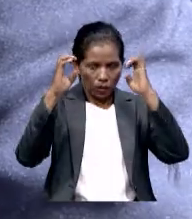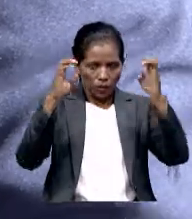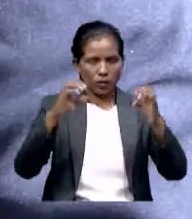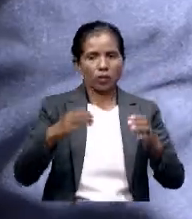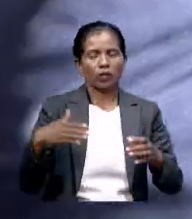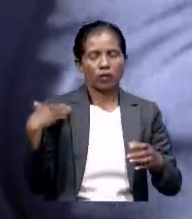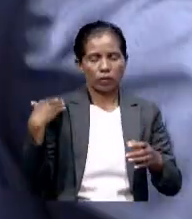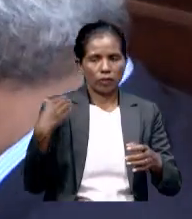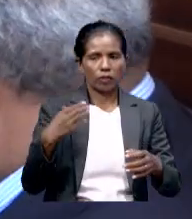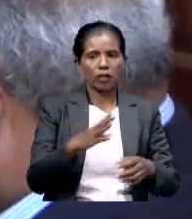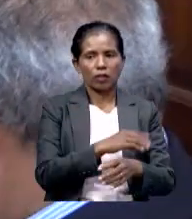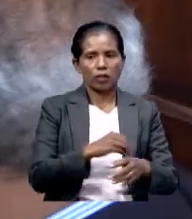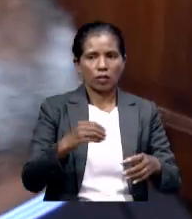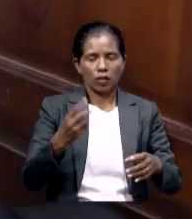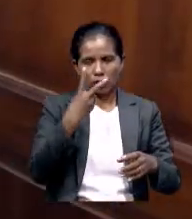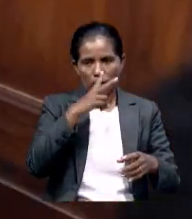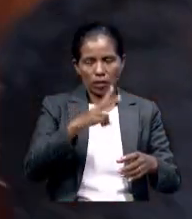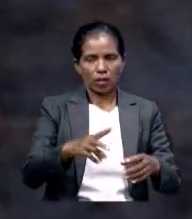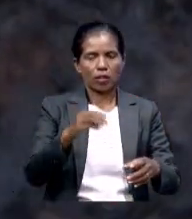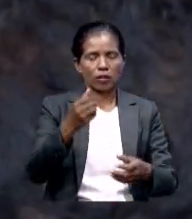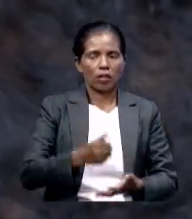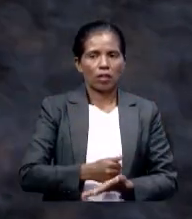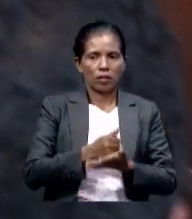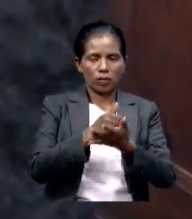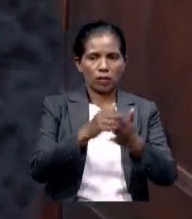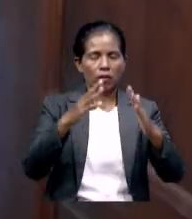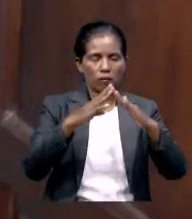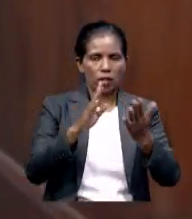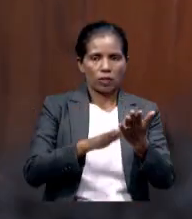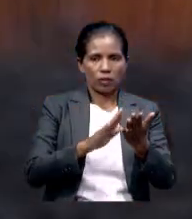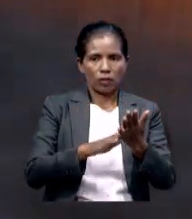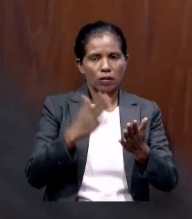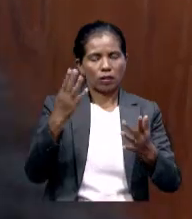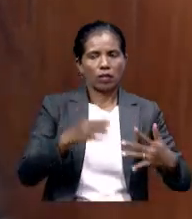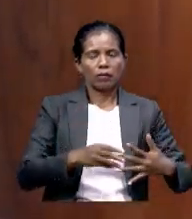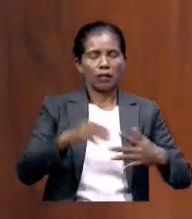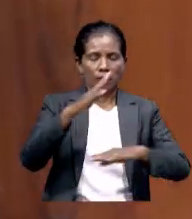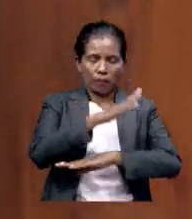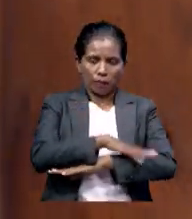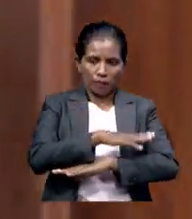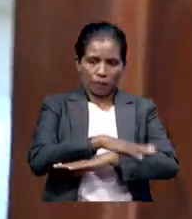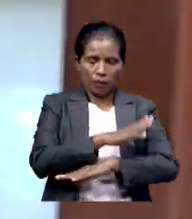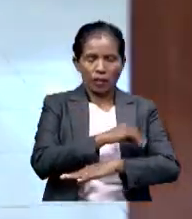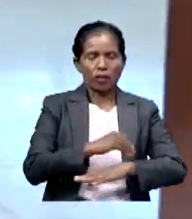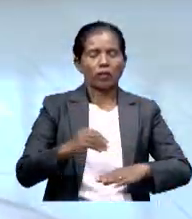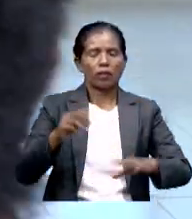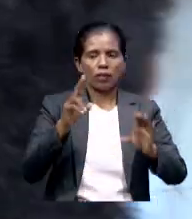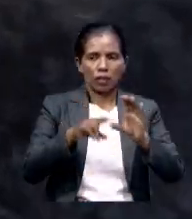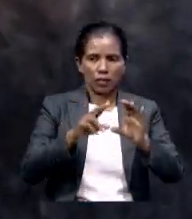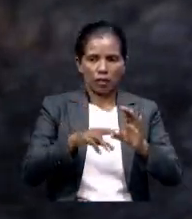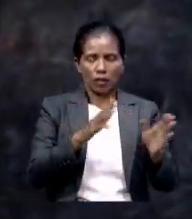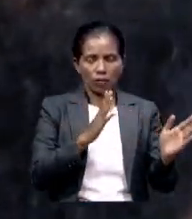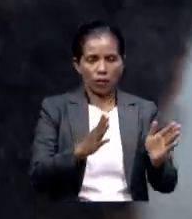e Desporto, a turralo completa tão facilidade que a escola refere, liliu mesa no cadeira, honuné processo